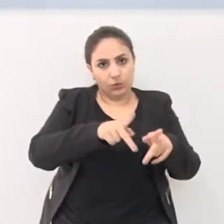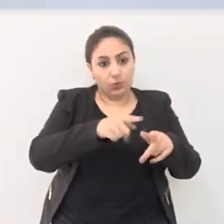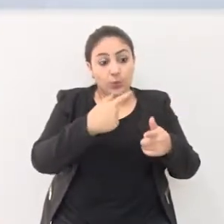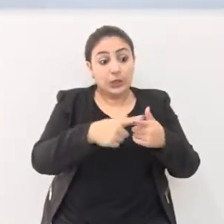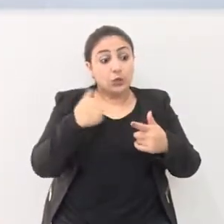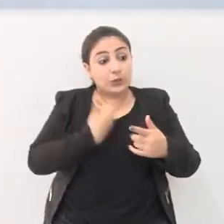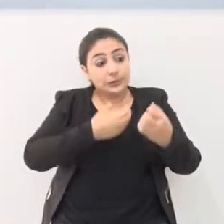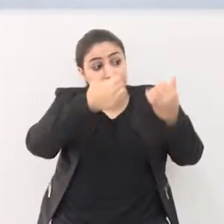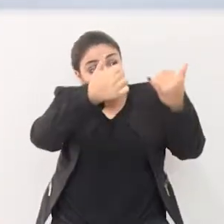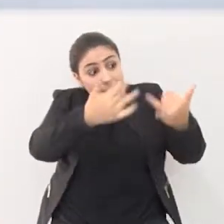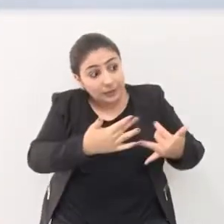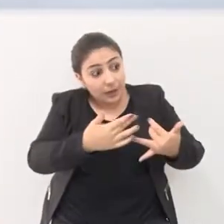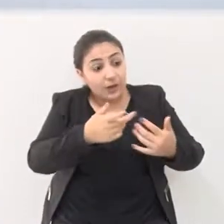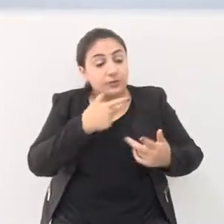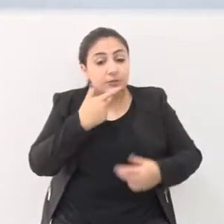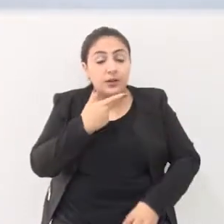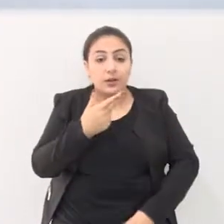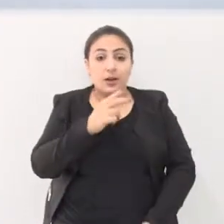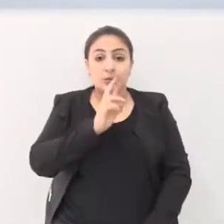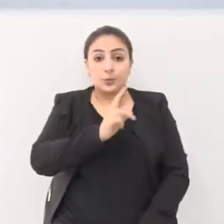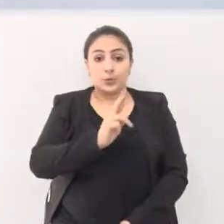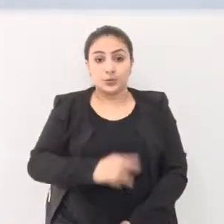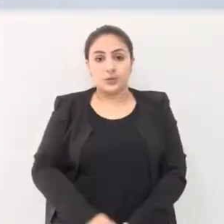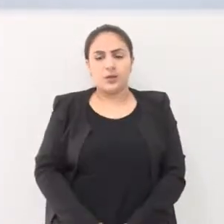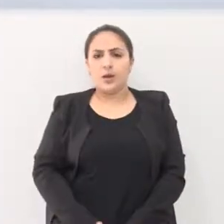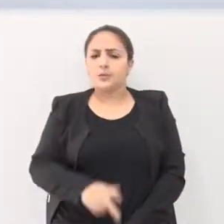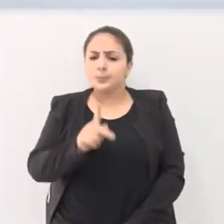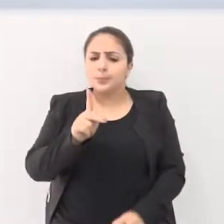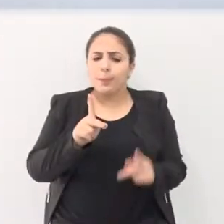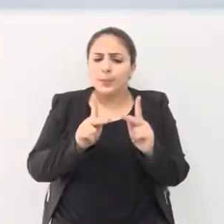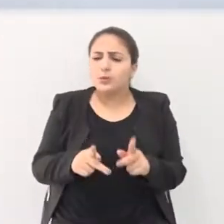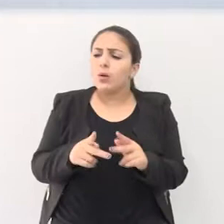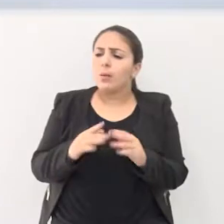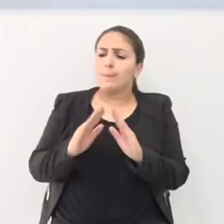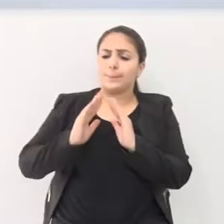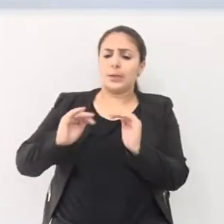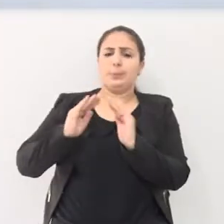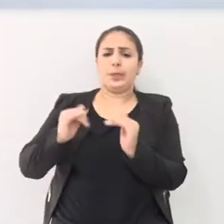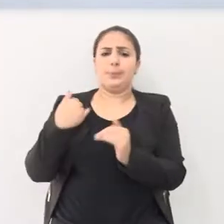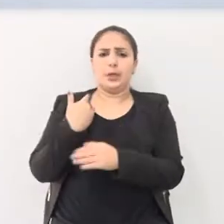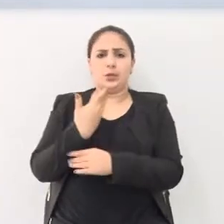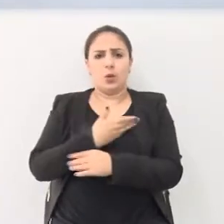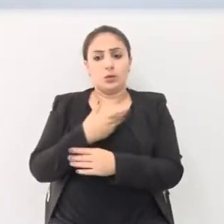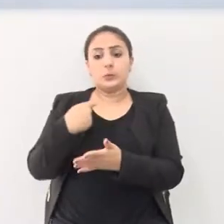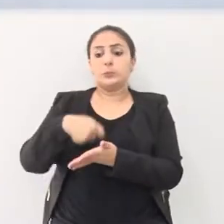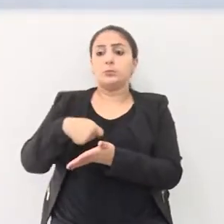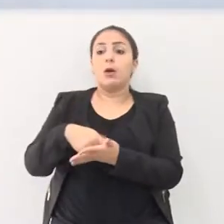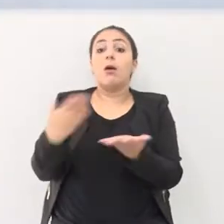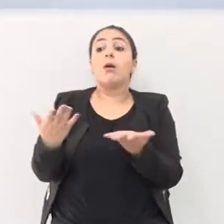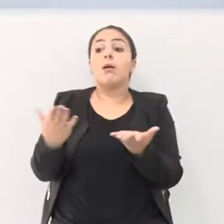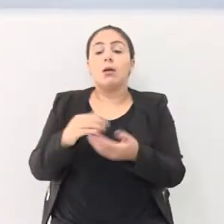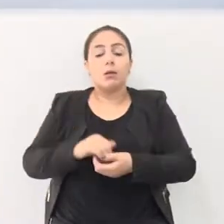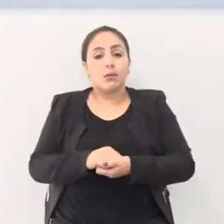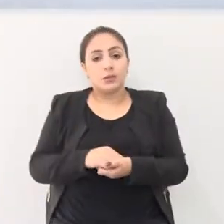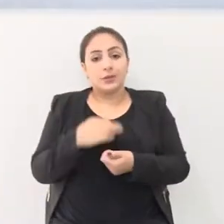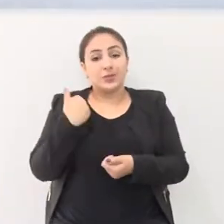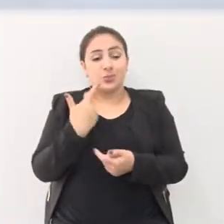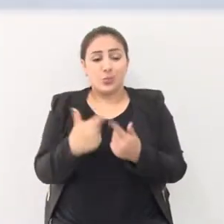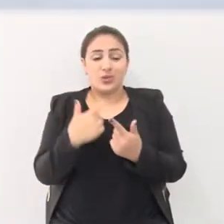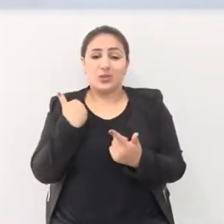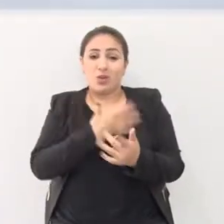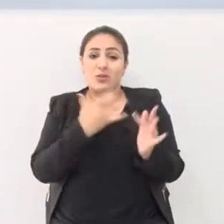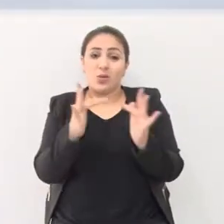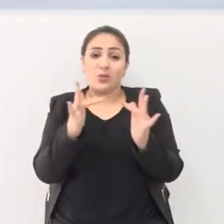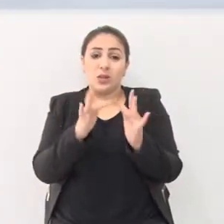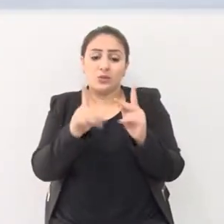gente tem que dar essa satisfação. As pessoas cobram muito do vereador, e com razão. A gente que está muito próximo, né,